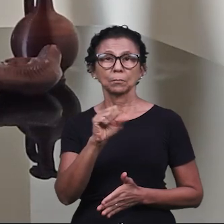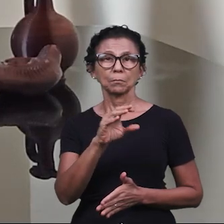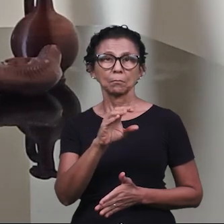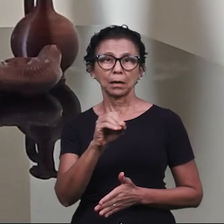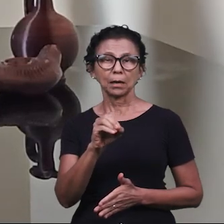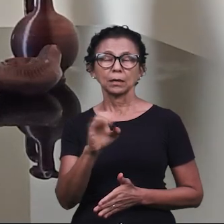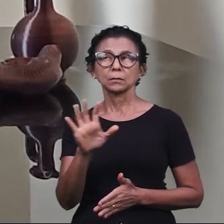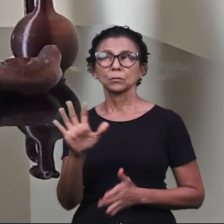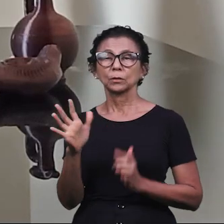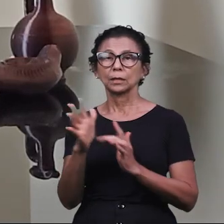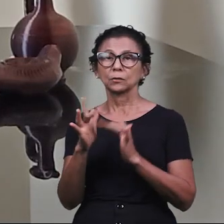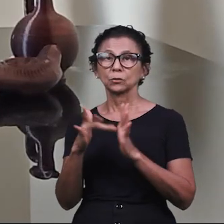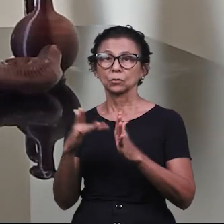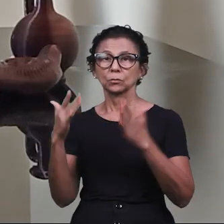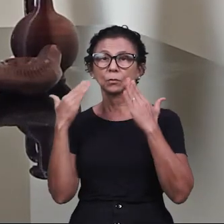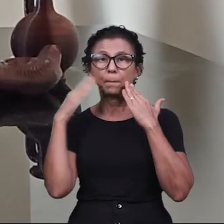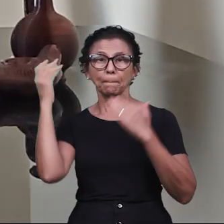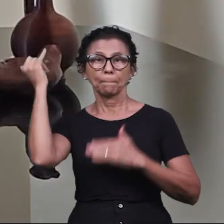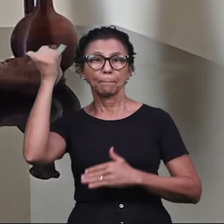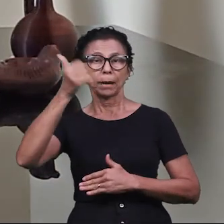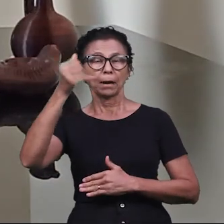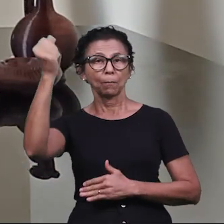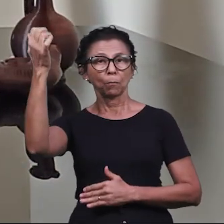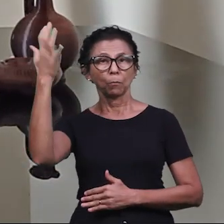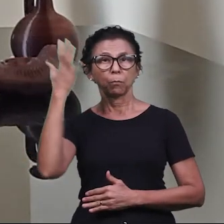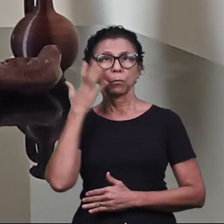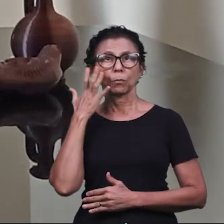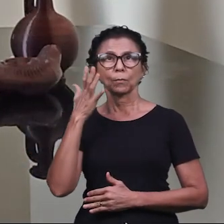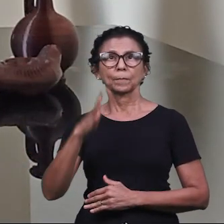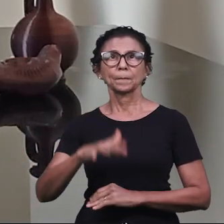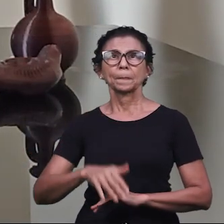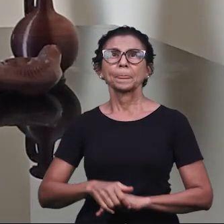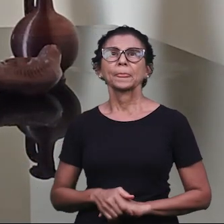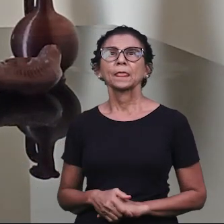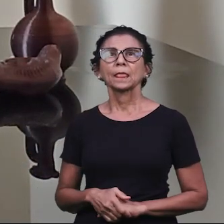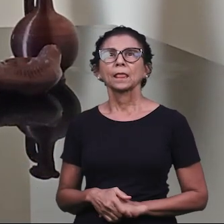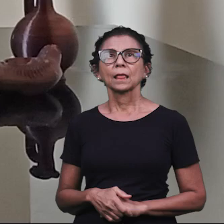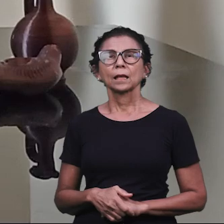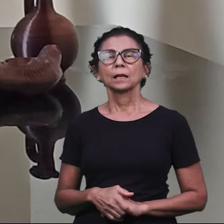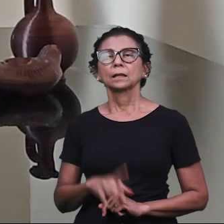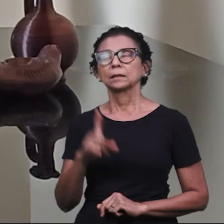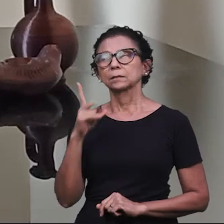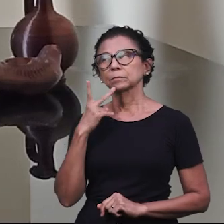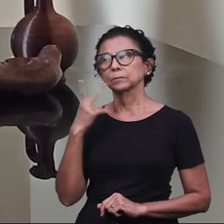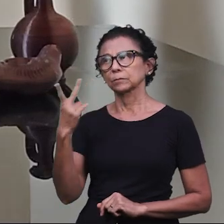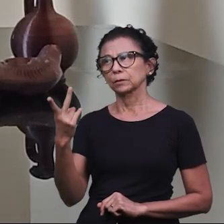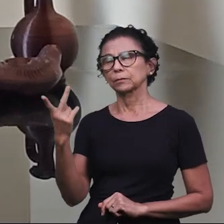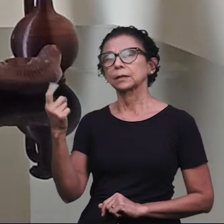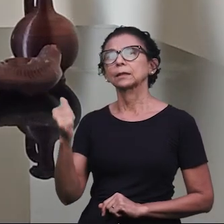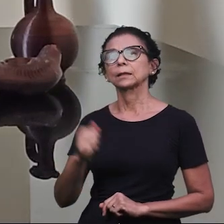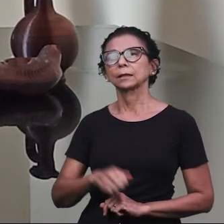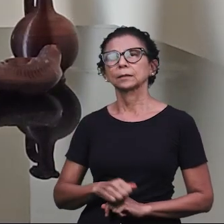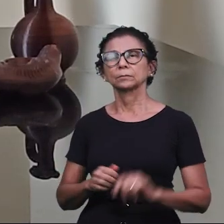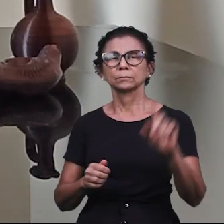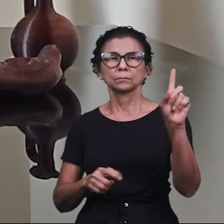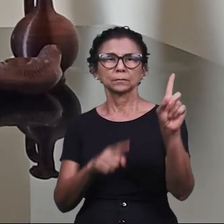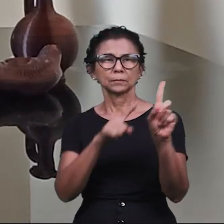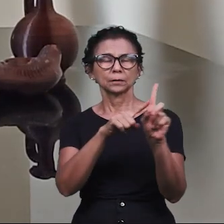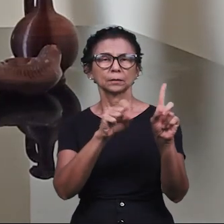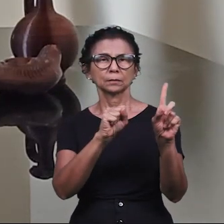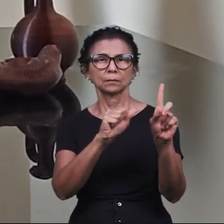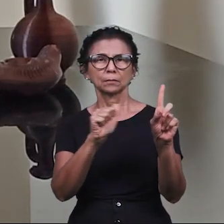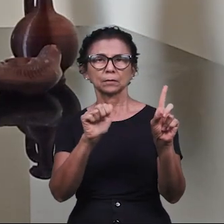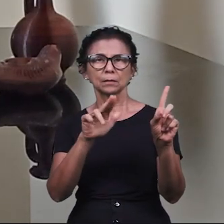e quando ele vai falar, né, com Saulo, eu acendo a luz, então a luz reflete diretamente em Saulo, que